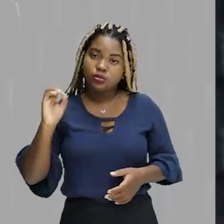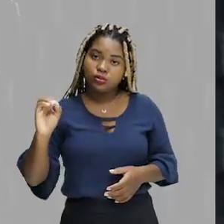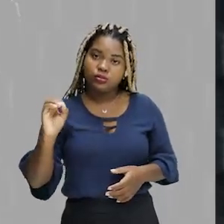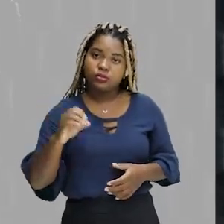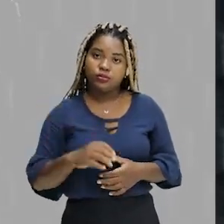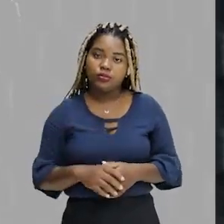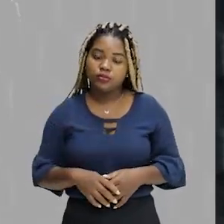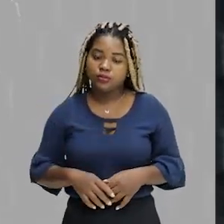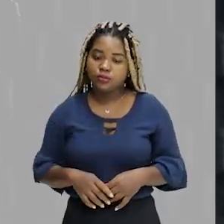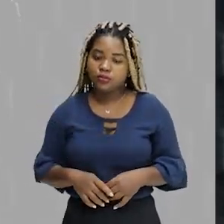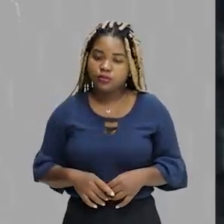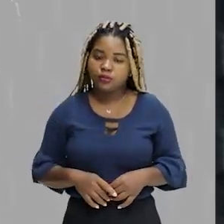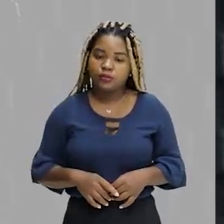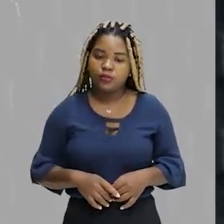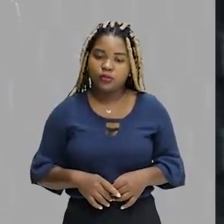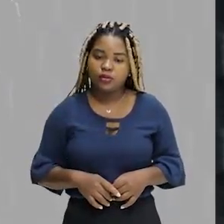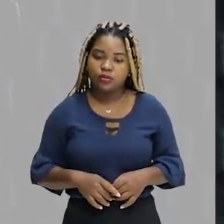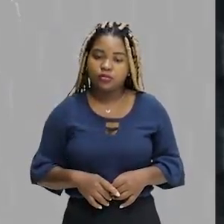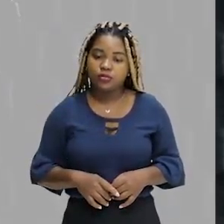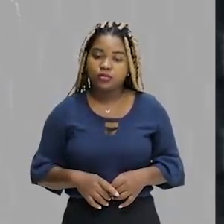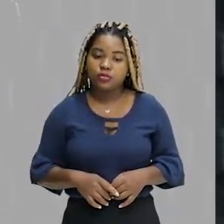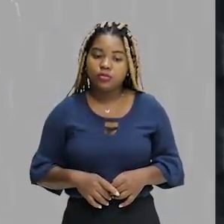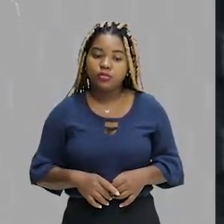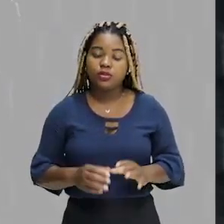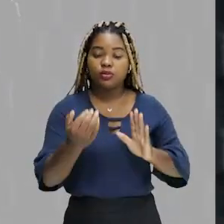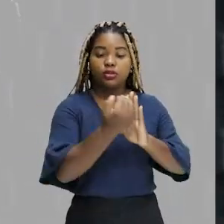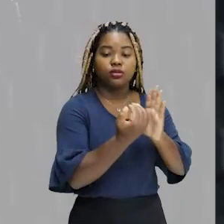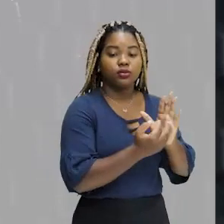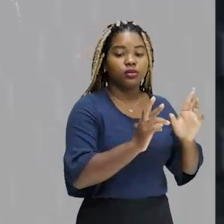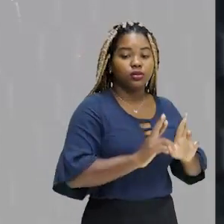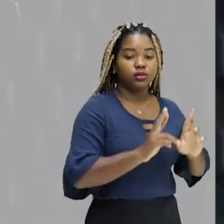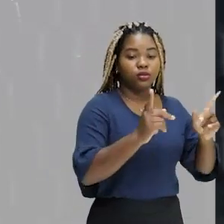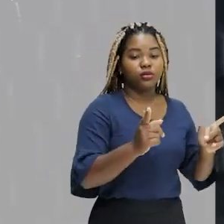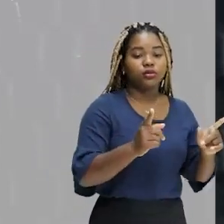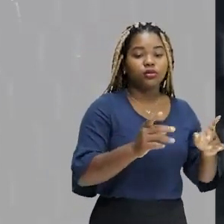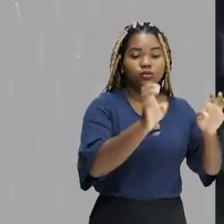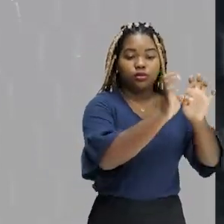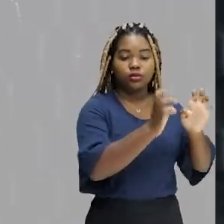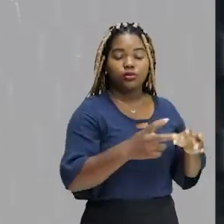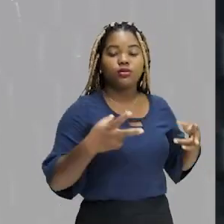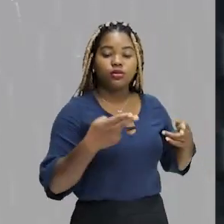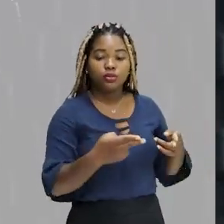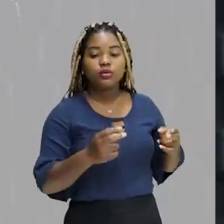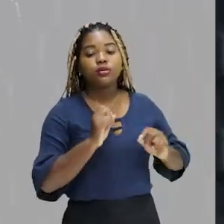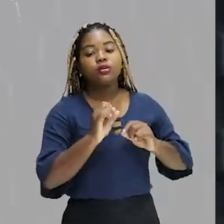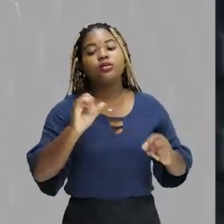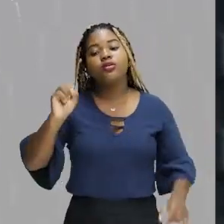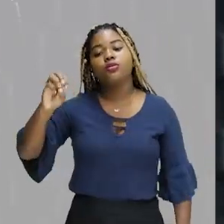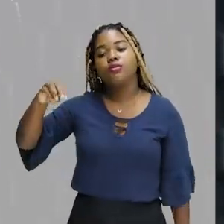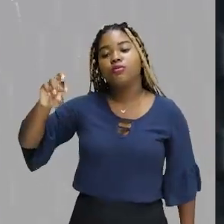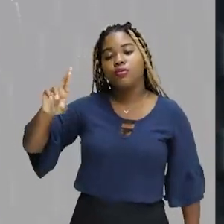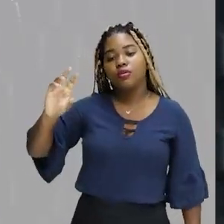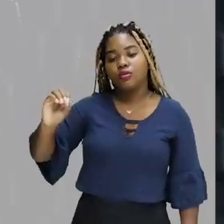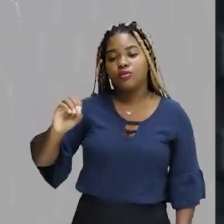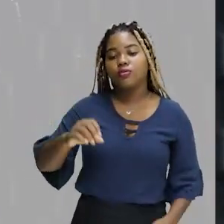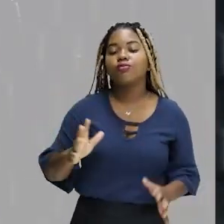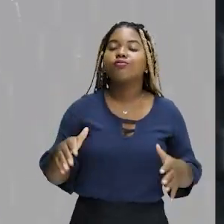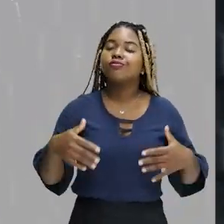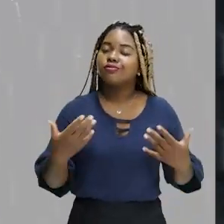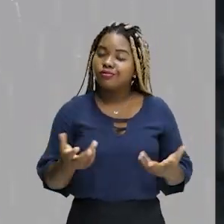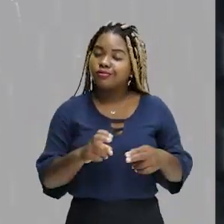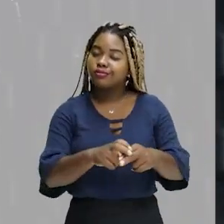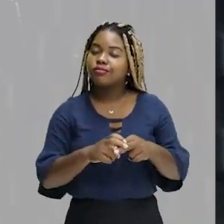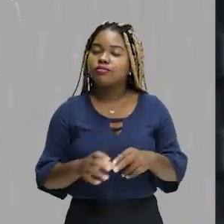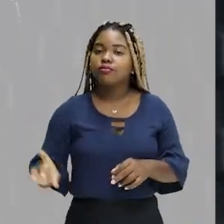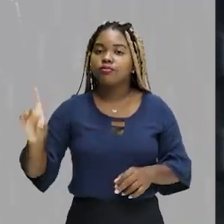C10H18O. Então, compostos diferentes com a mesma fórmula molecular, turma, eles serão isômeros. Por isso,